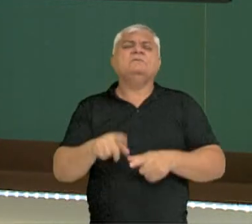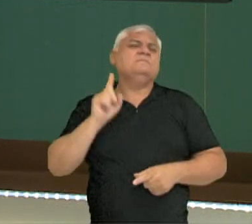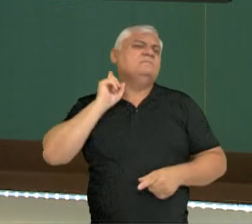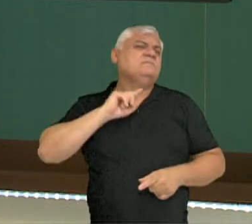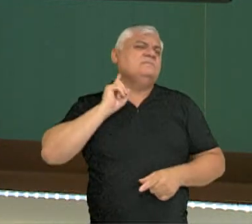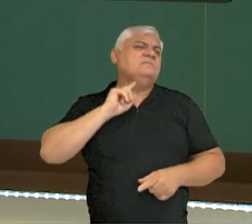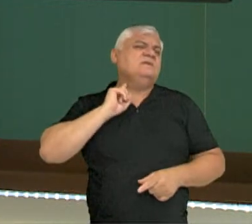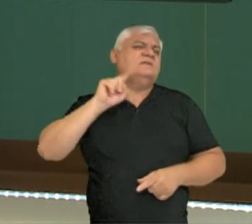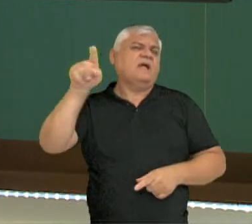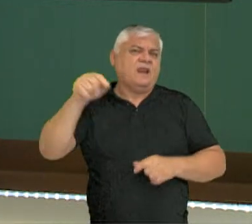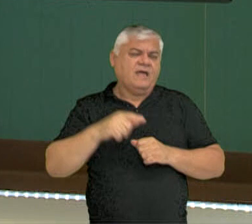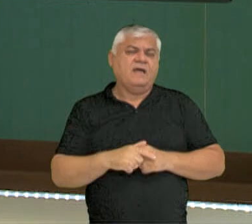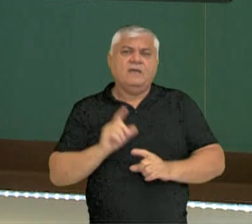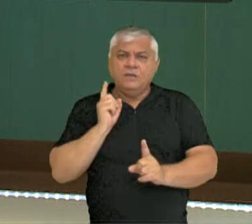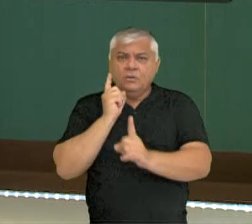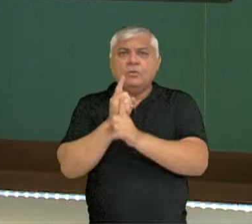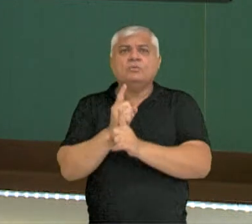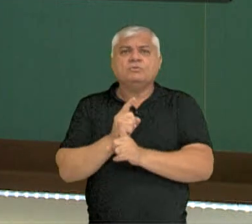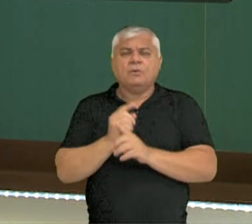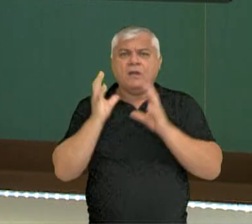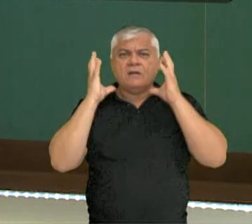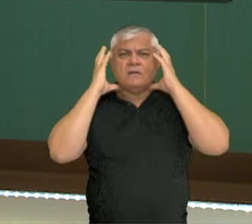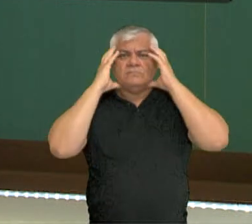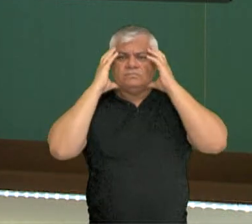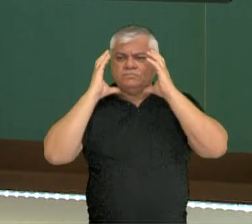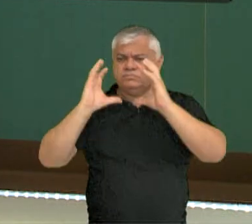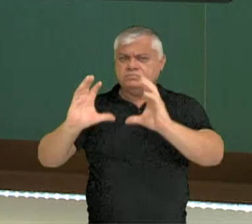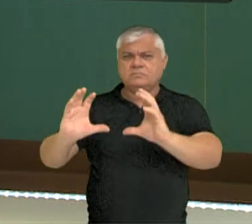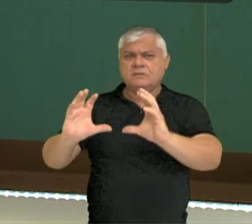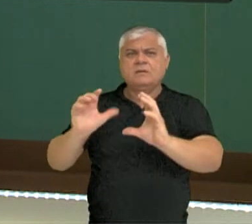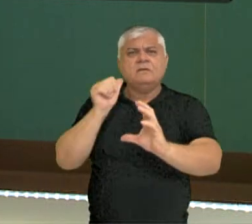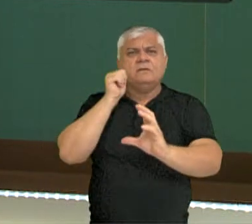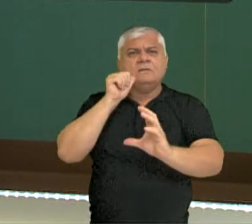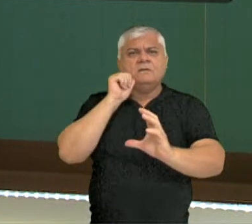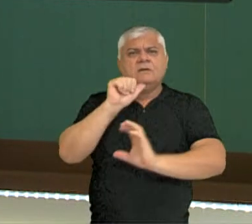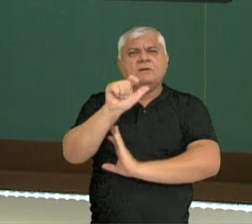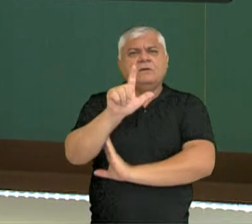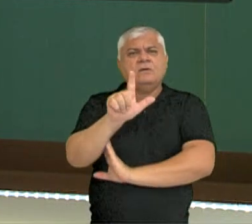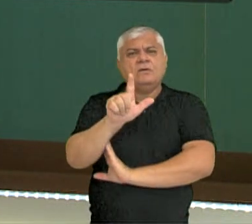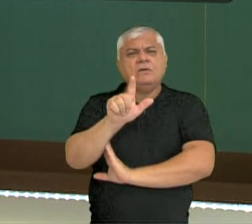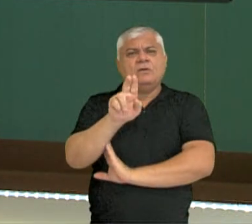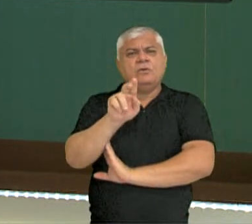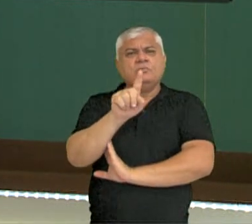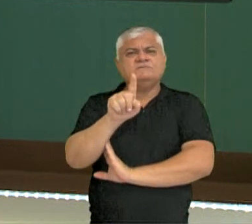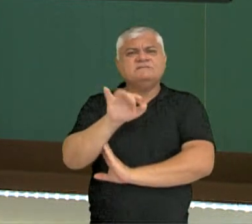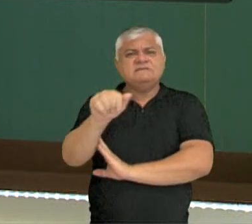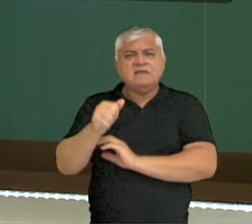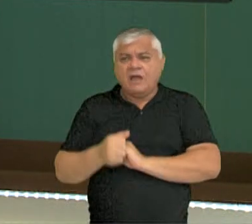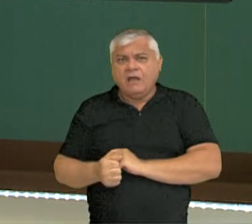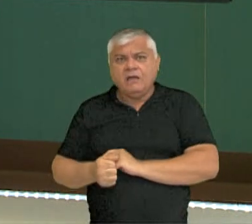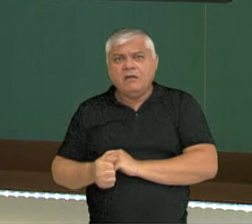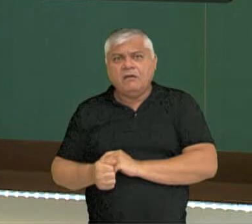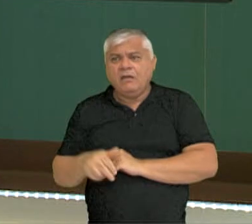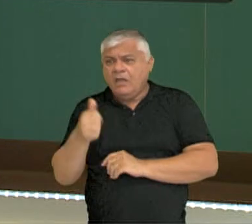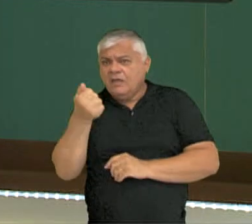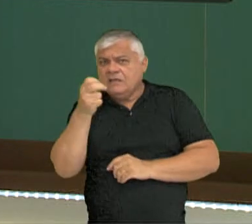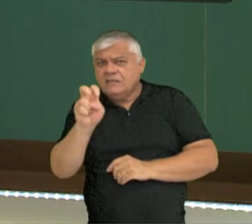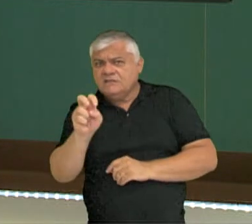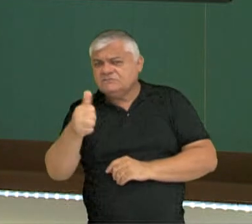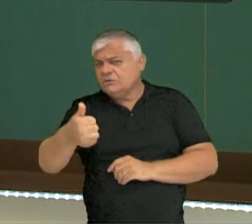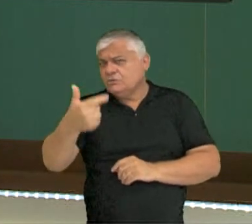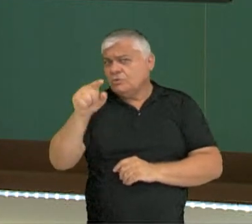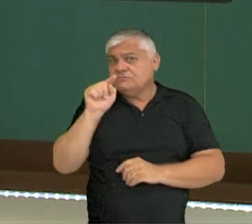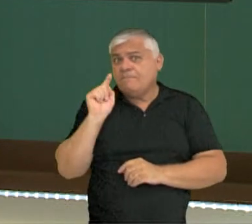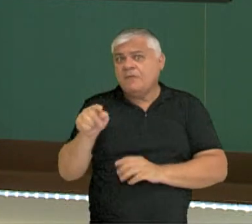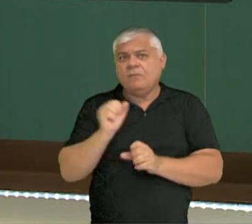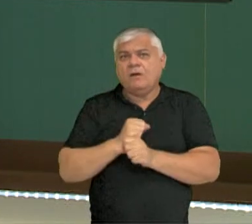famosa cabeça da Luzia. A cabeça da Luzia tem entre 15 a 12 mil anos apenas, mas surpreendeu